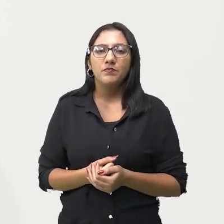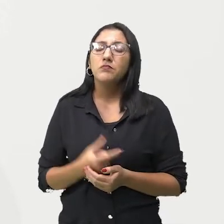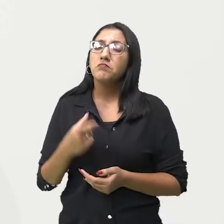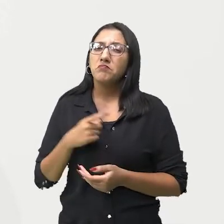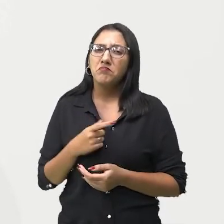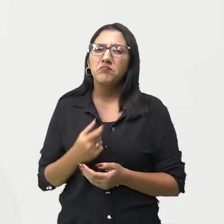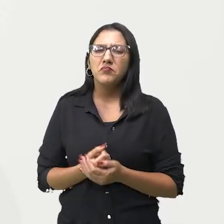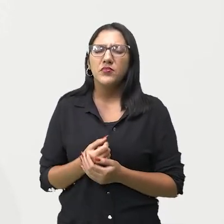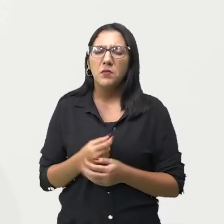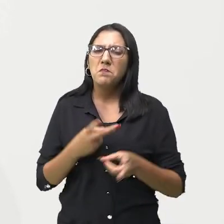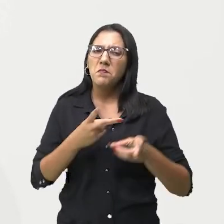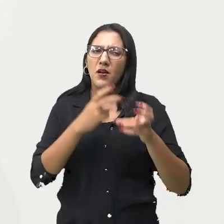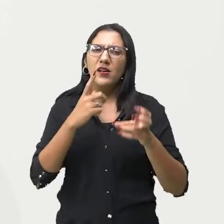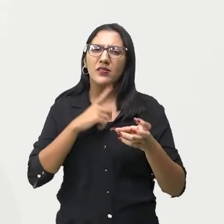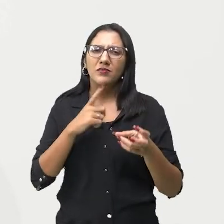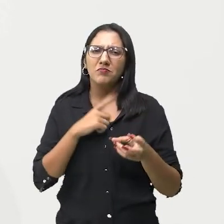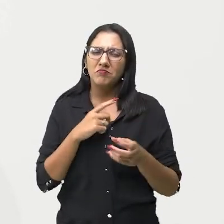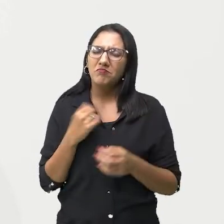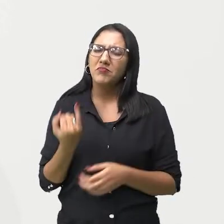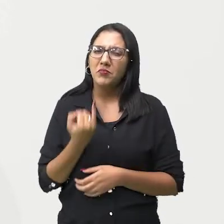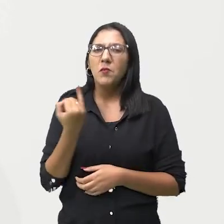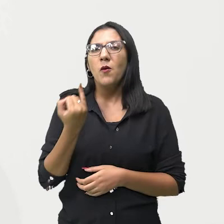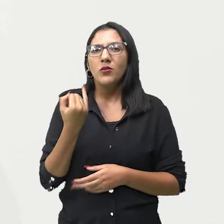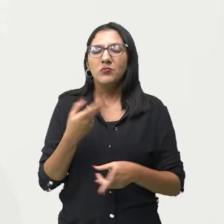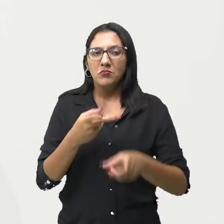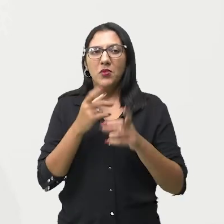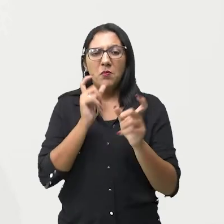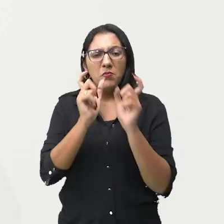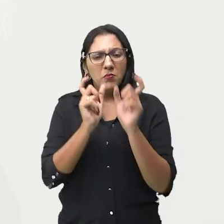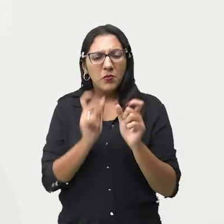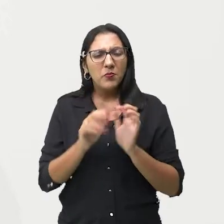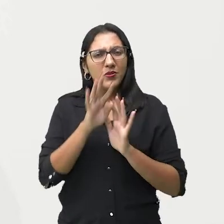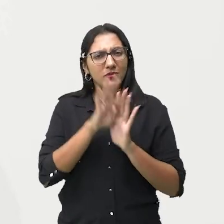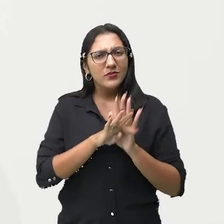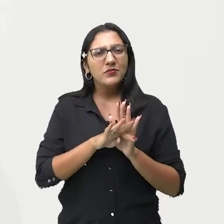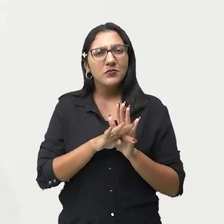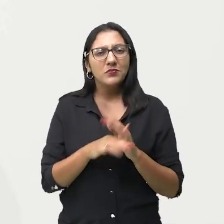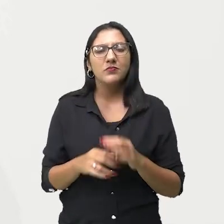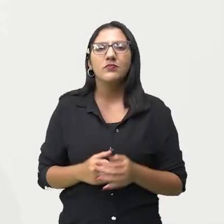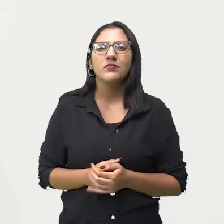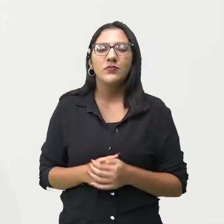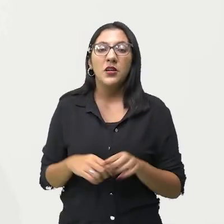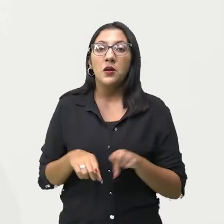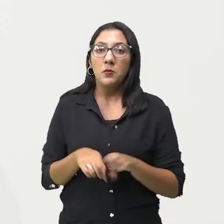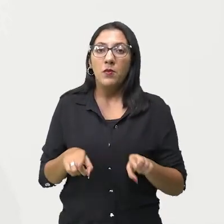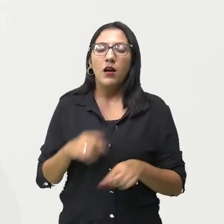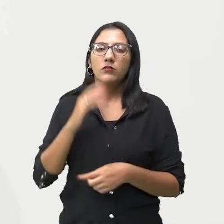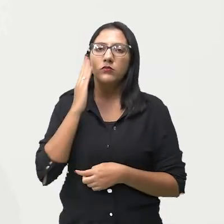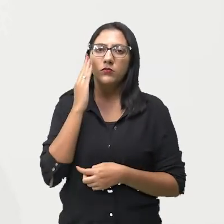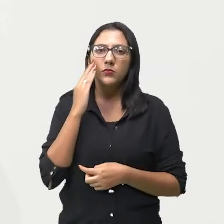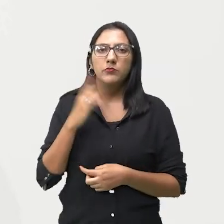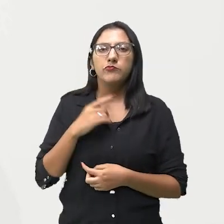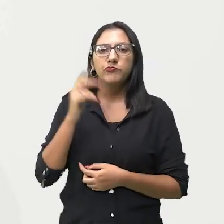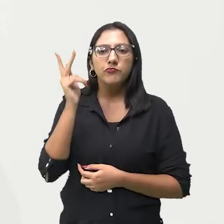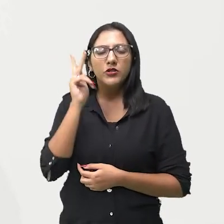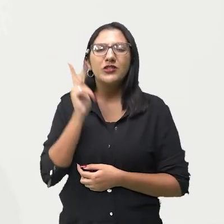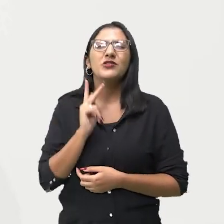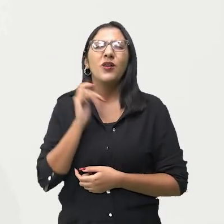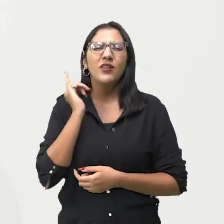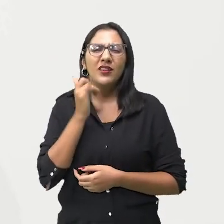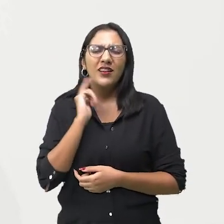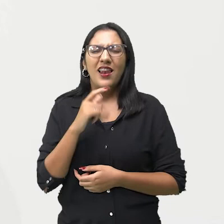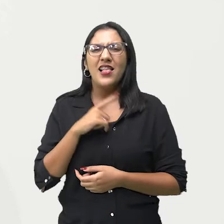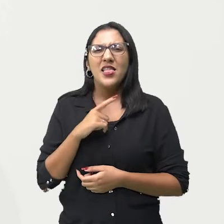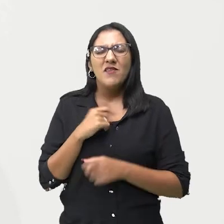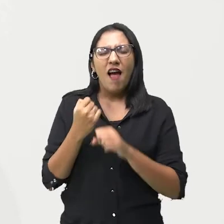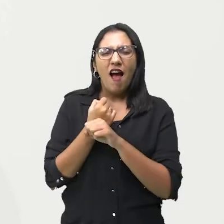faz sentido utilizar essas formas verbais dentro do texto, mesmo que seja lá um conto popular que